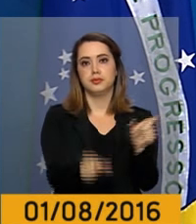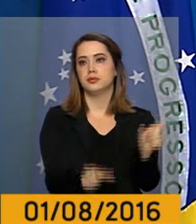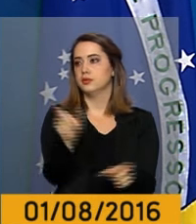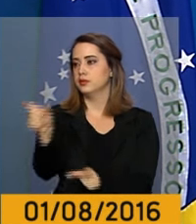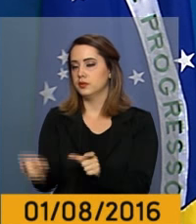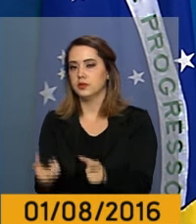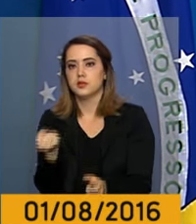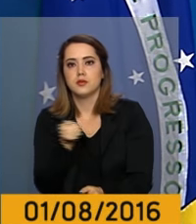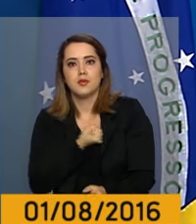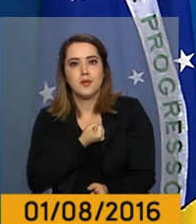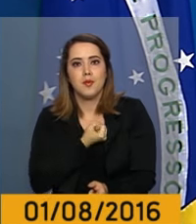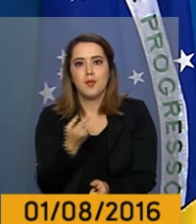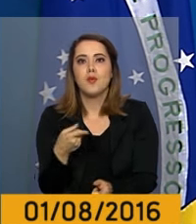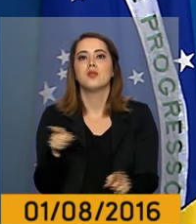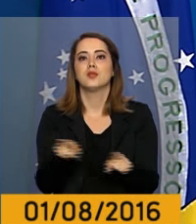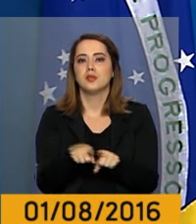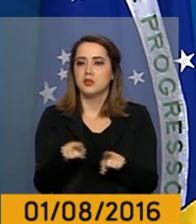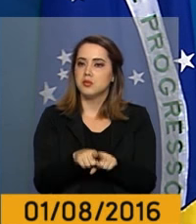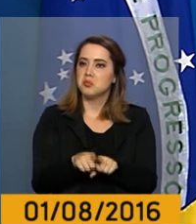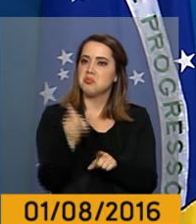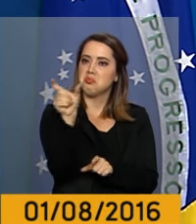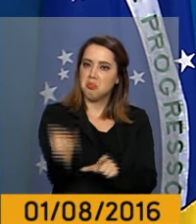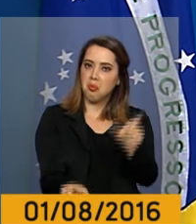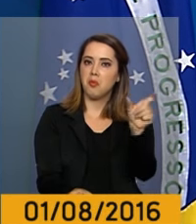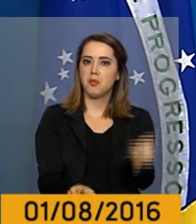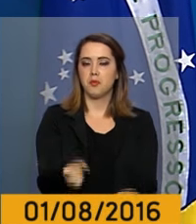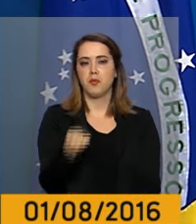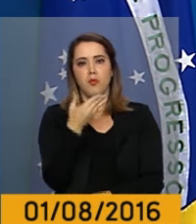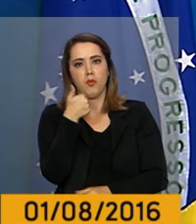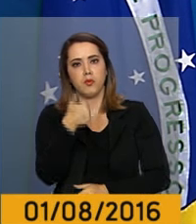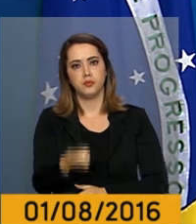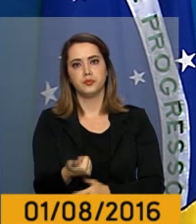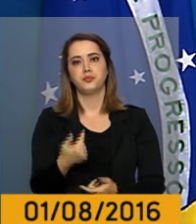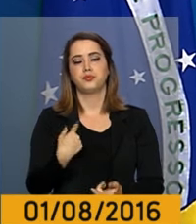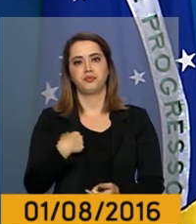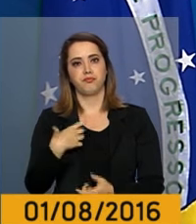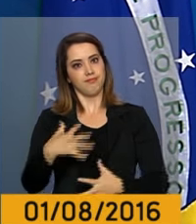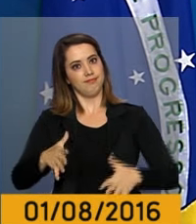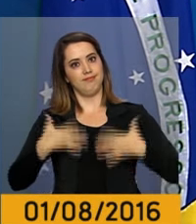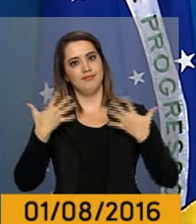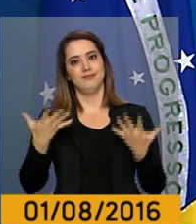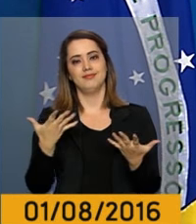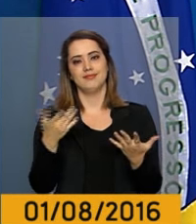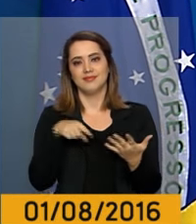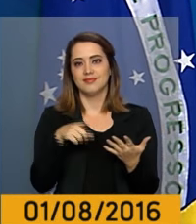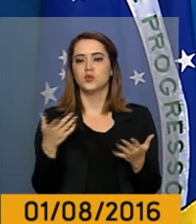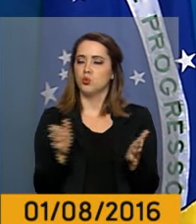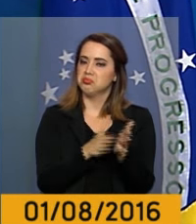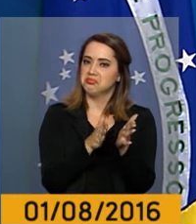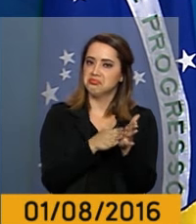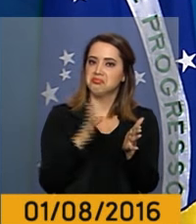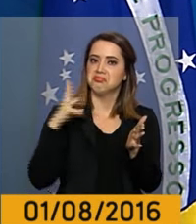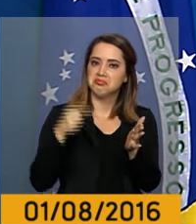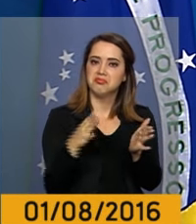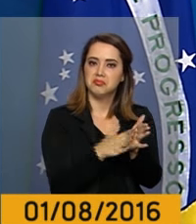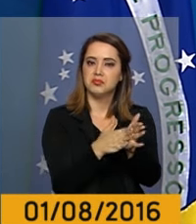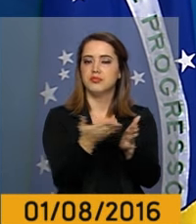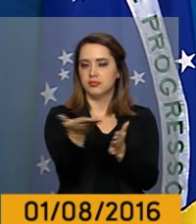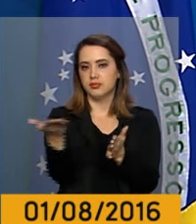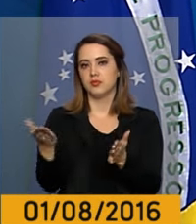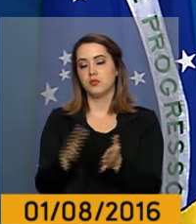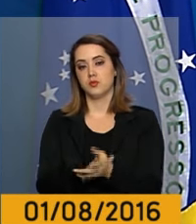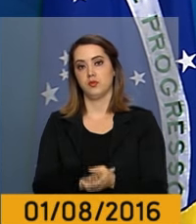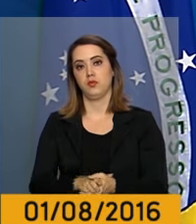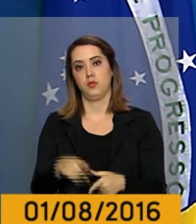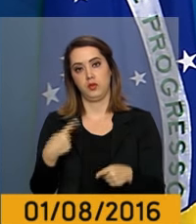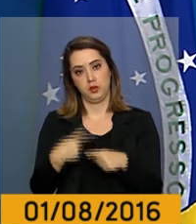expressiva, mas igualmente qualitativa. E sobre ser qualitativa, o entusiasmo com que todos aplaudem estas medidas. De modo